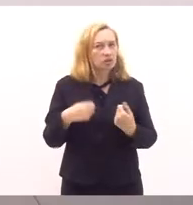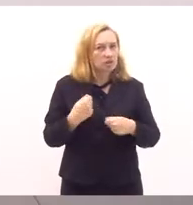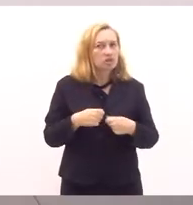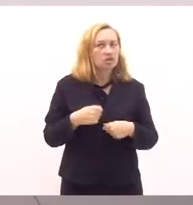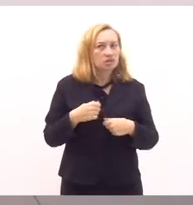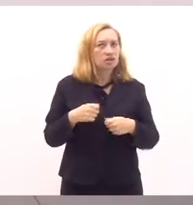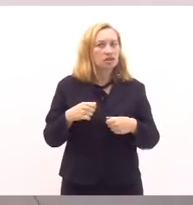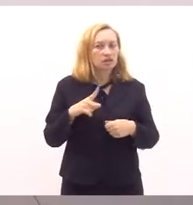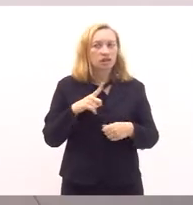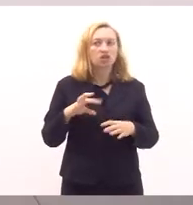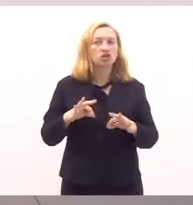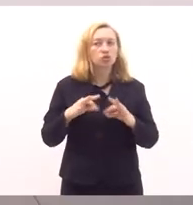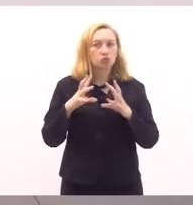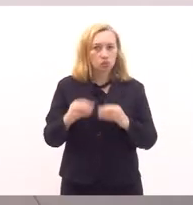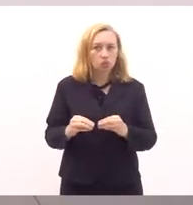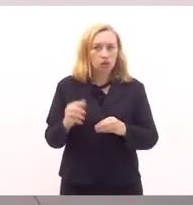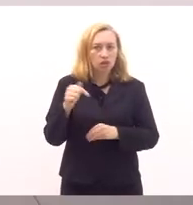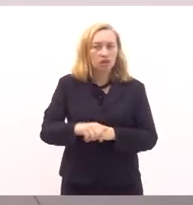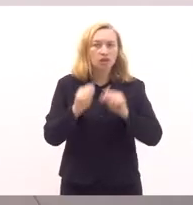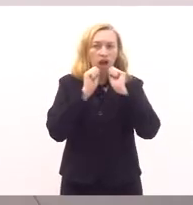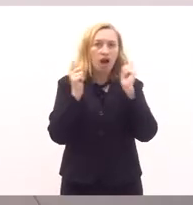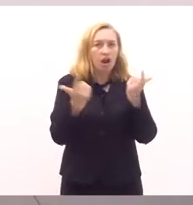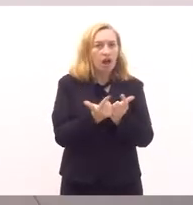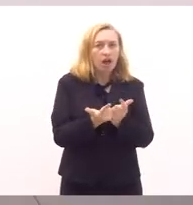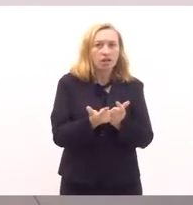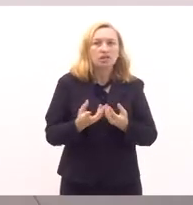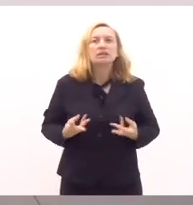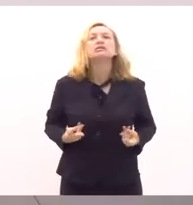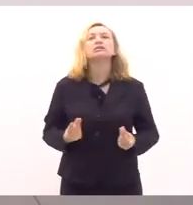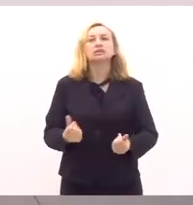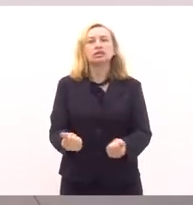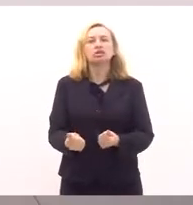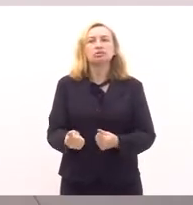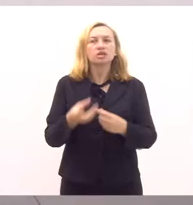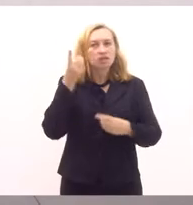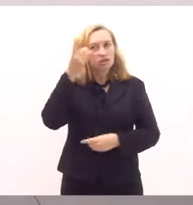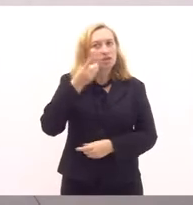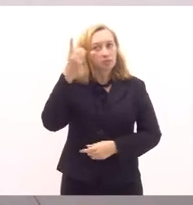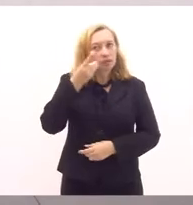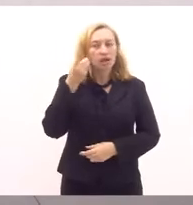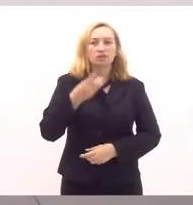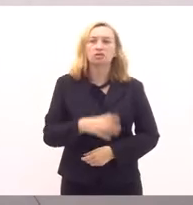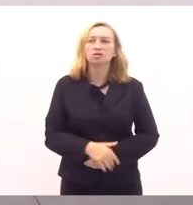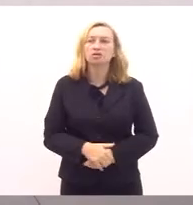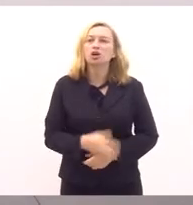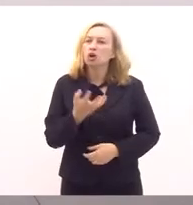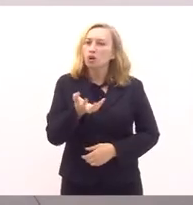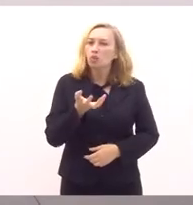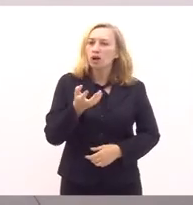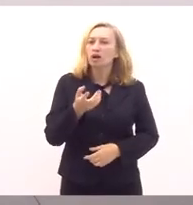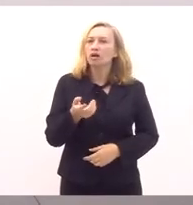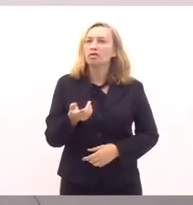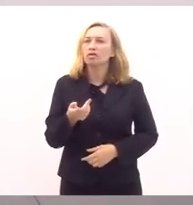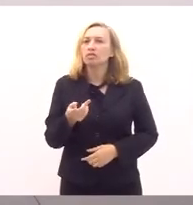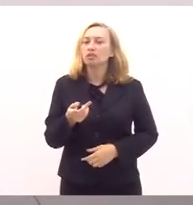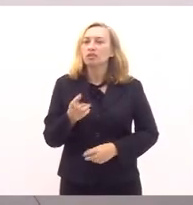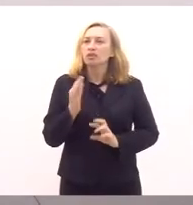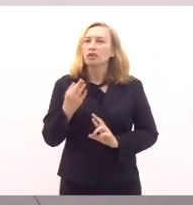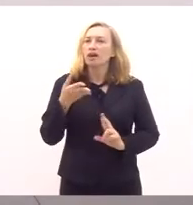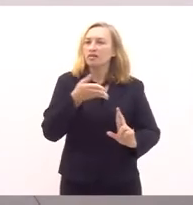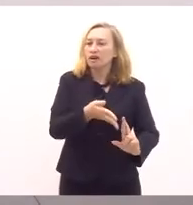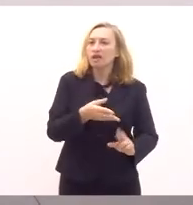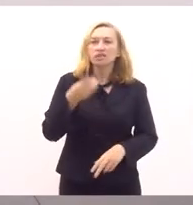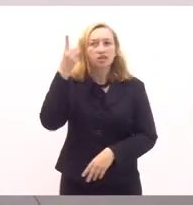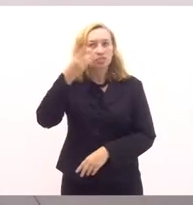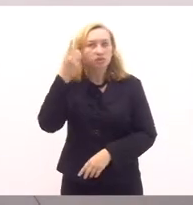mobilização diuturna aqui na Alerj, sensibilização dos deputados e deputadas. Eu quero, inclusive, fazer uma referência à